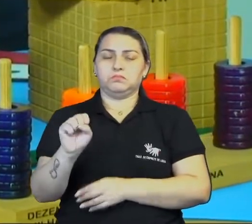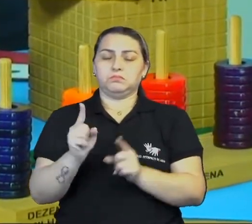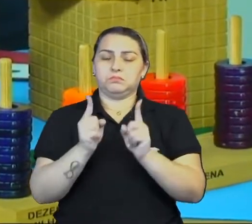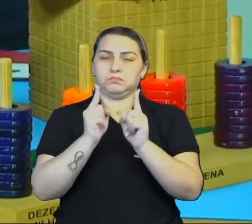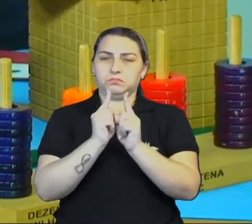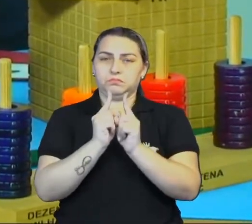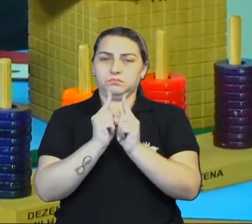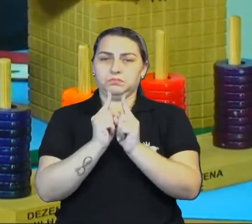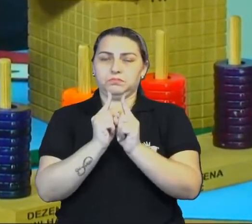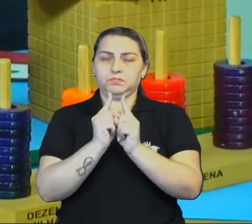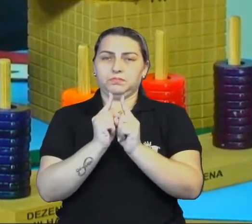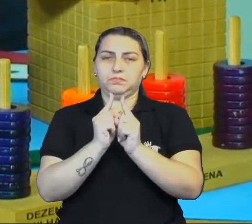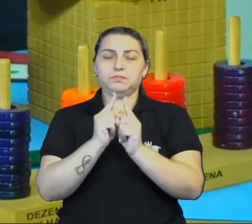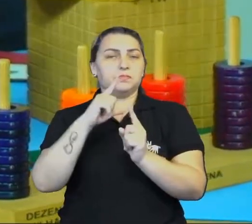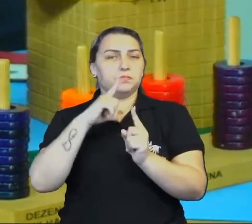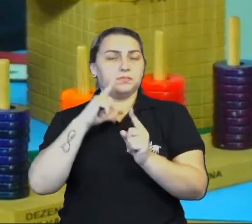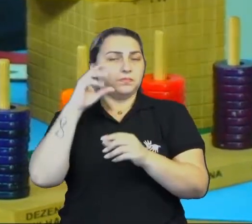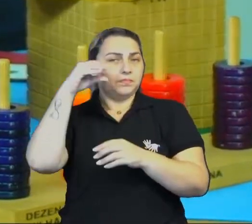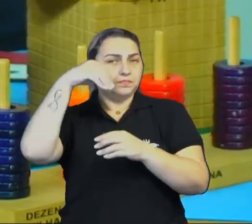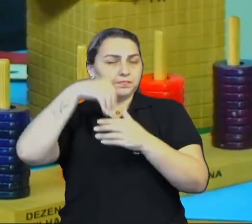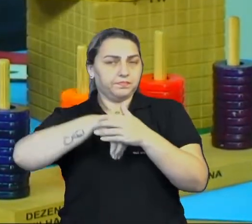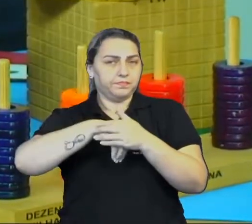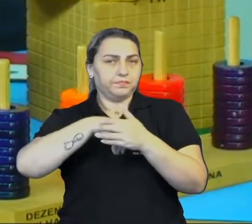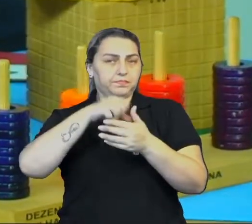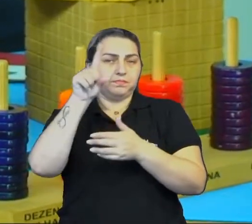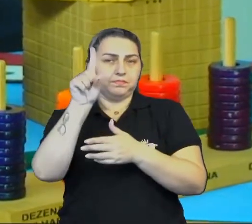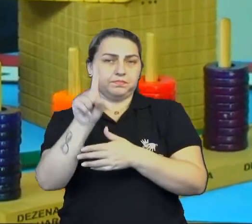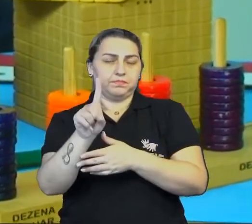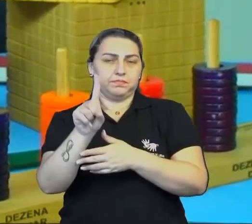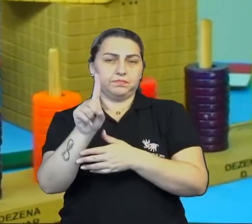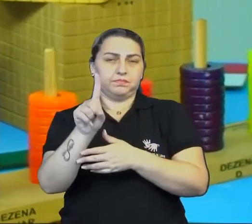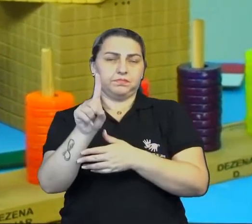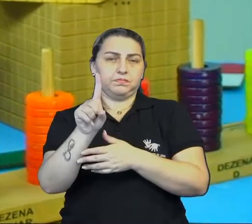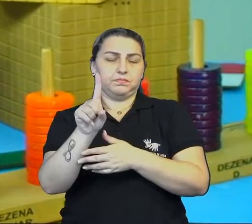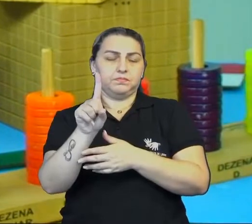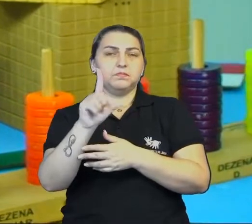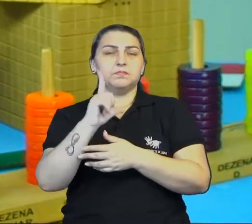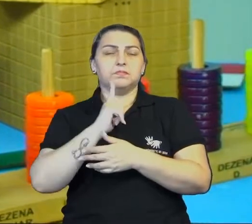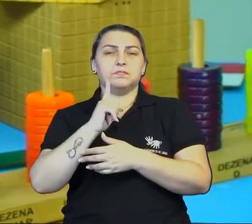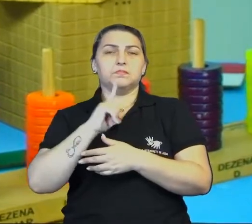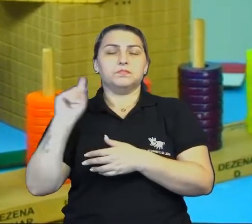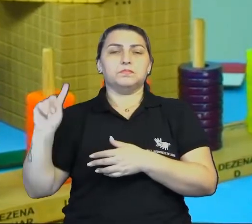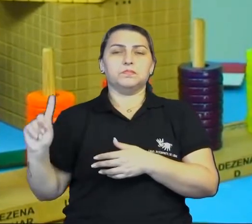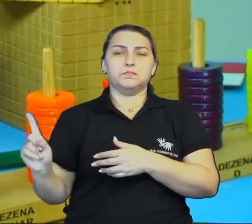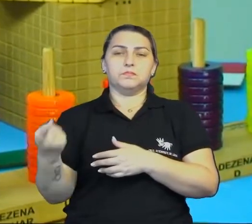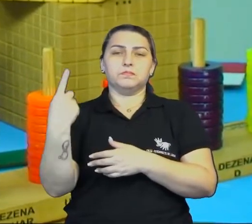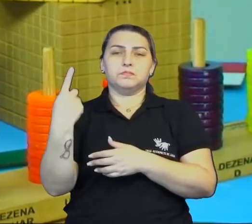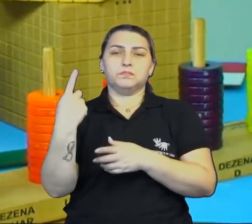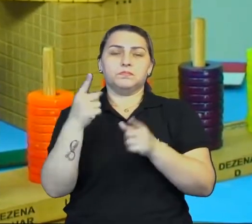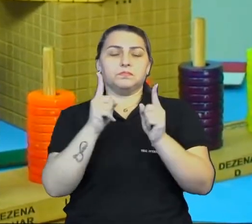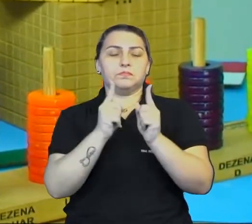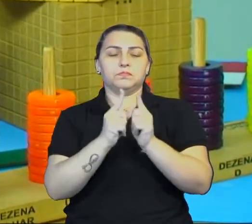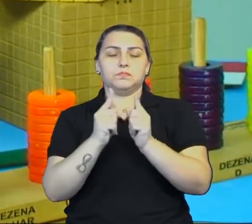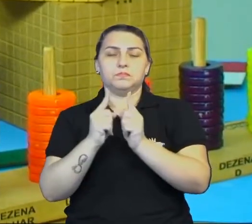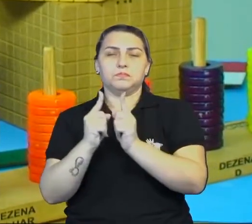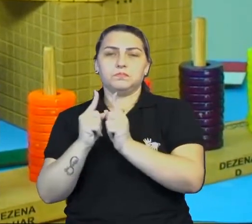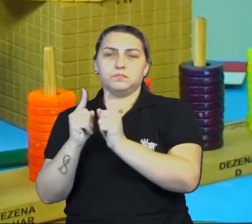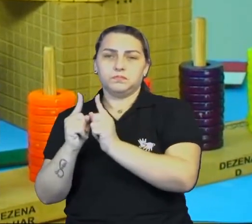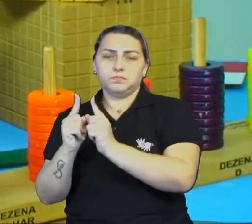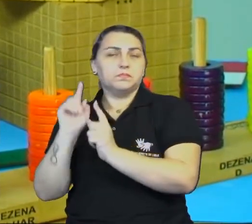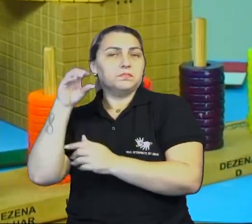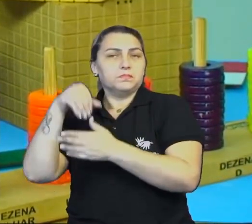desse? Vai aqui conter aqui dentro de um cubo, vai conter 1000 cubinhos desses,